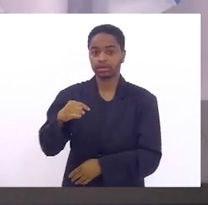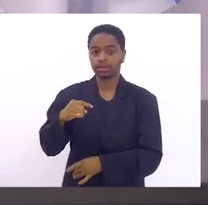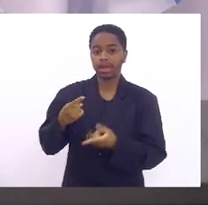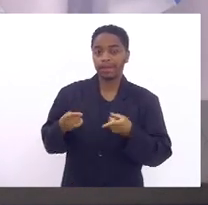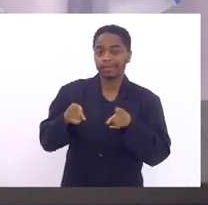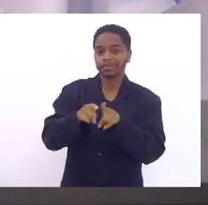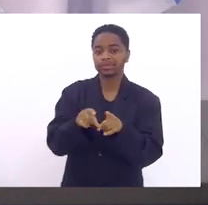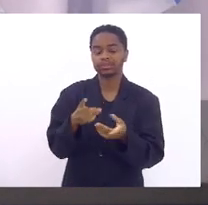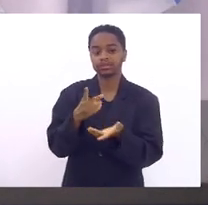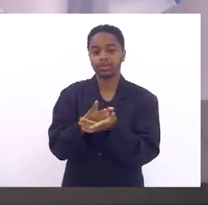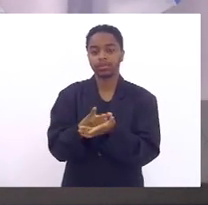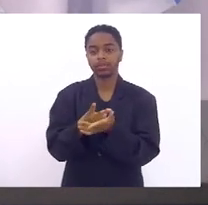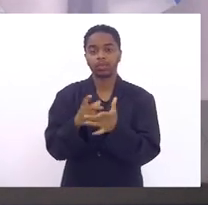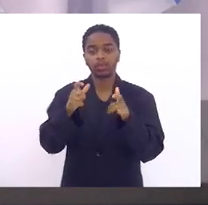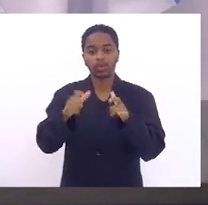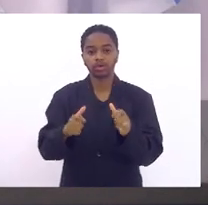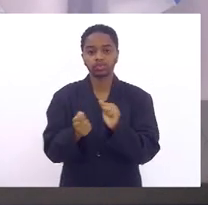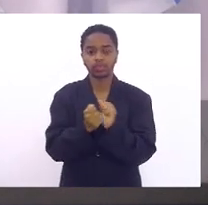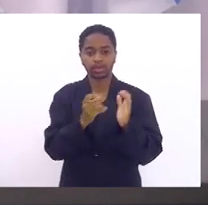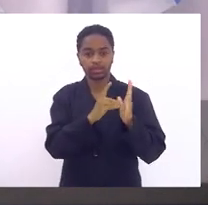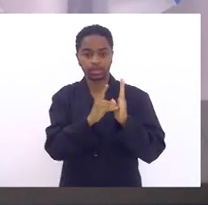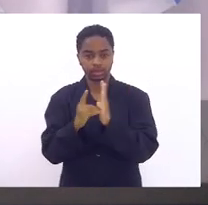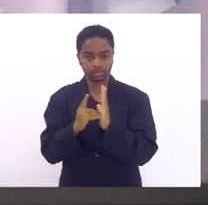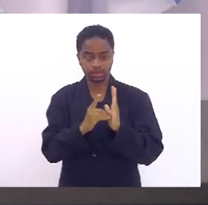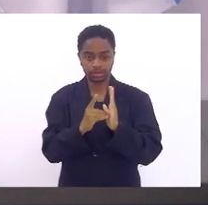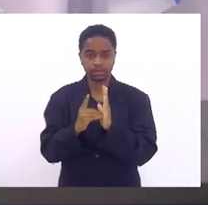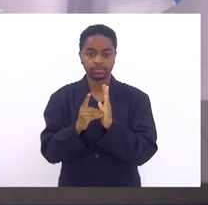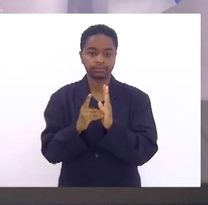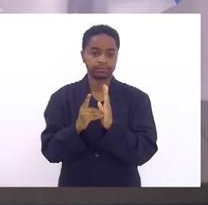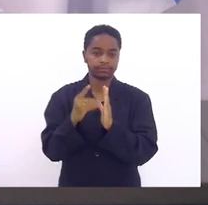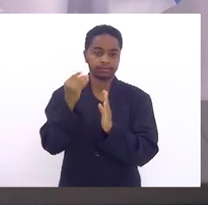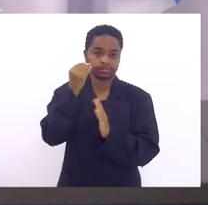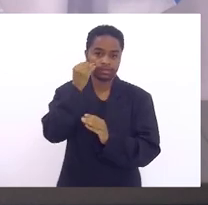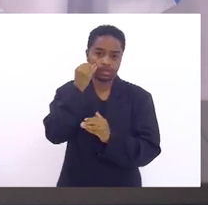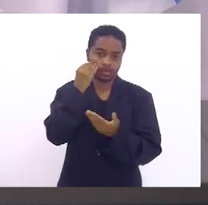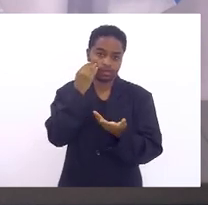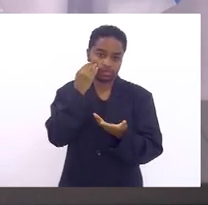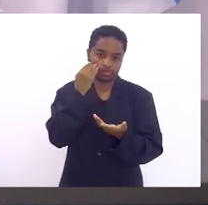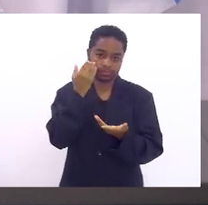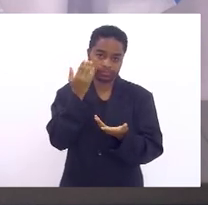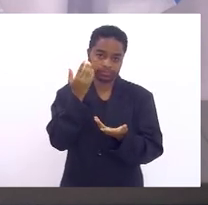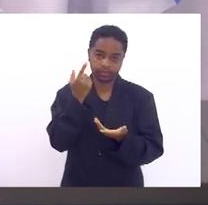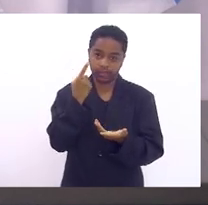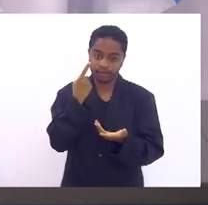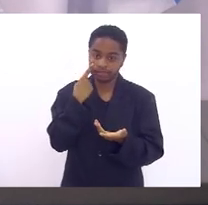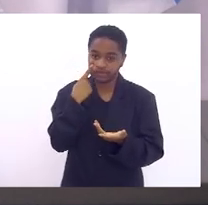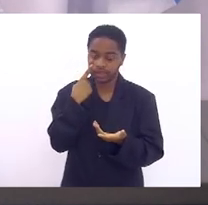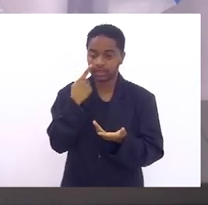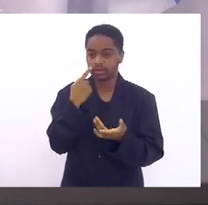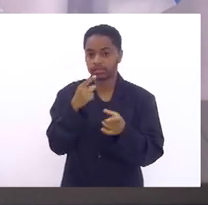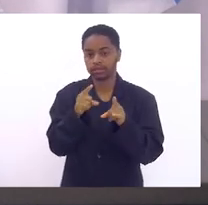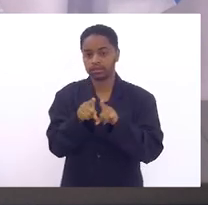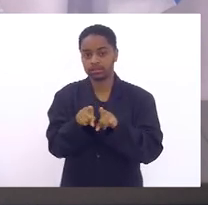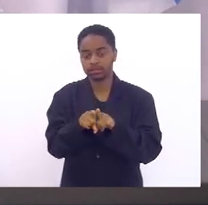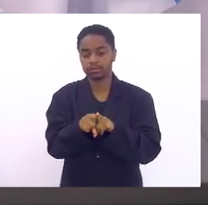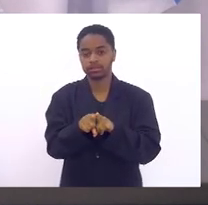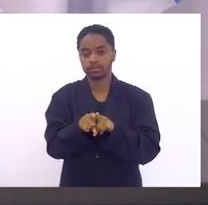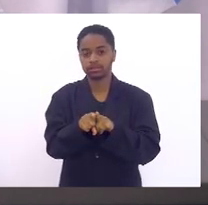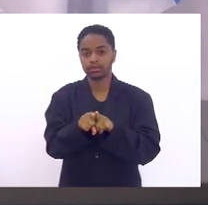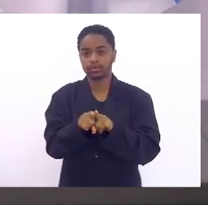era no local com o Detran para ver eh enfim eh a possibilidade também